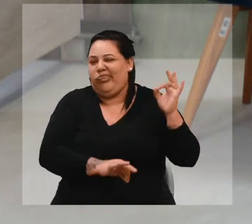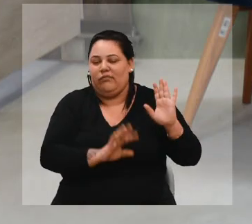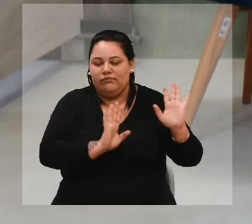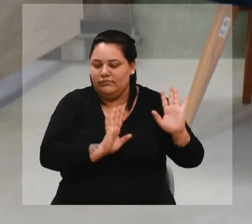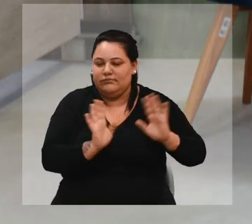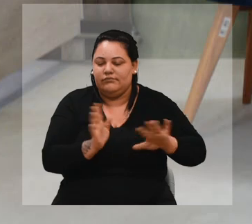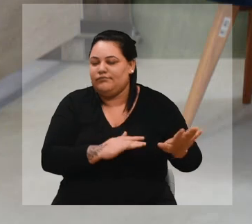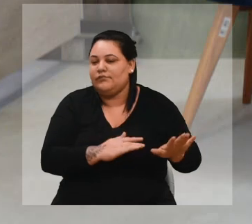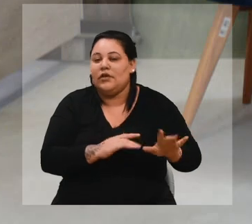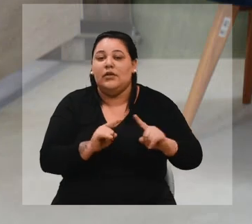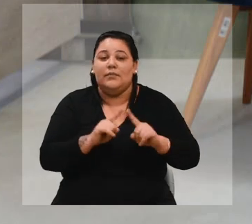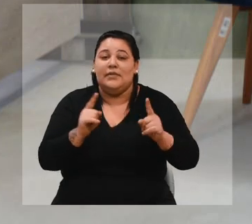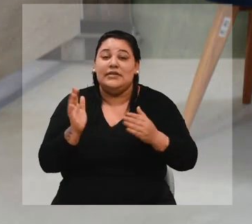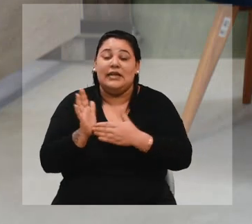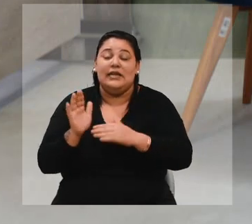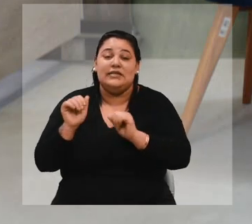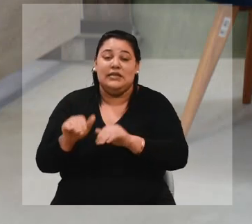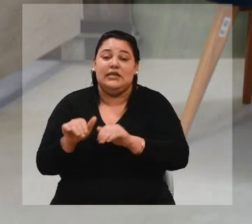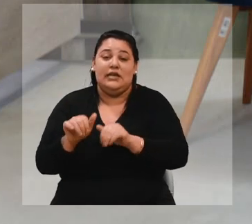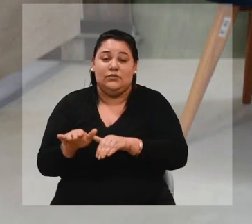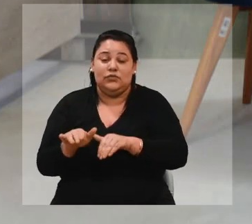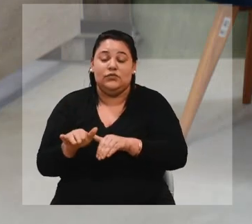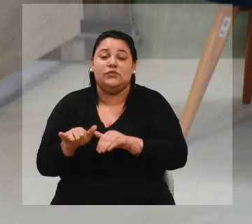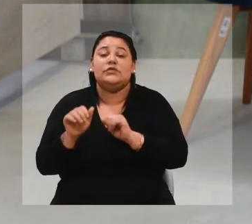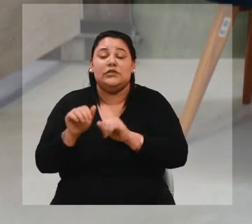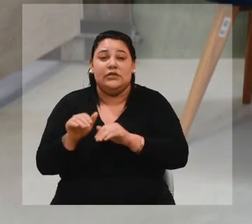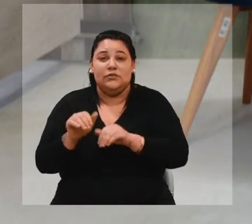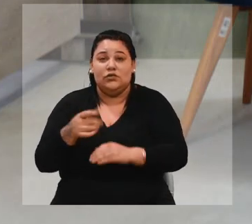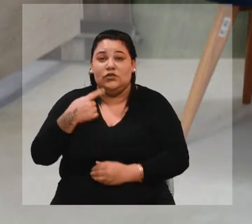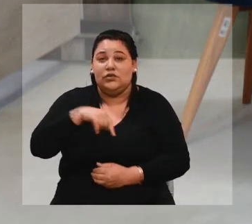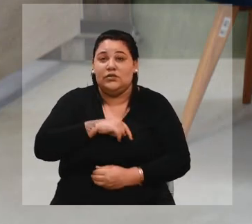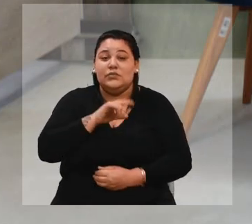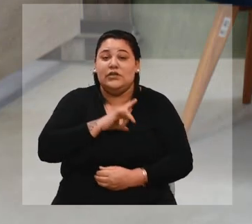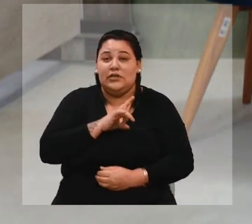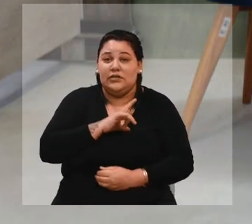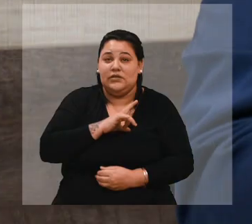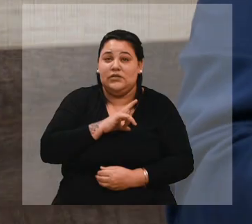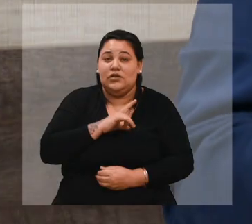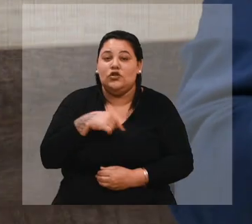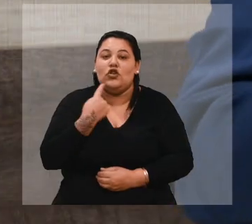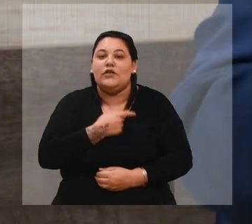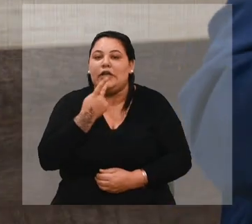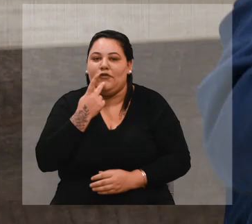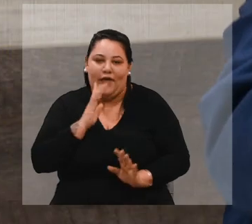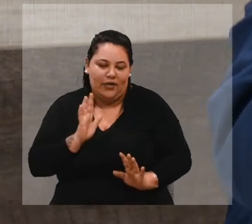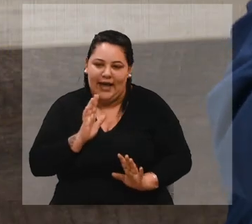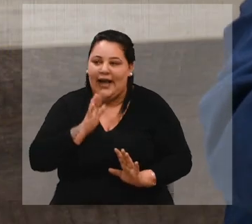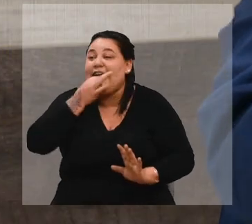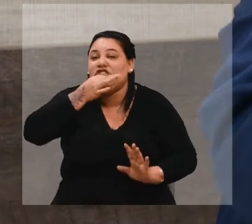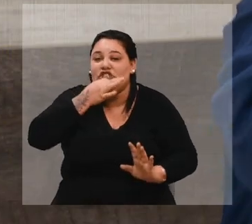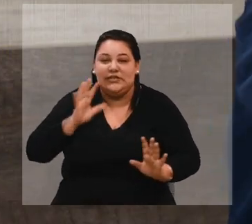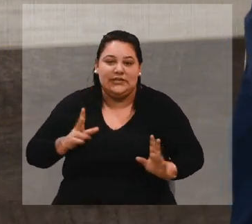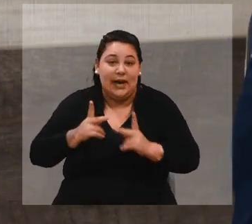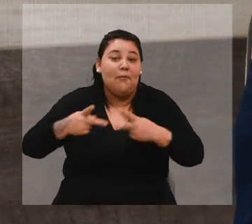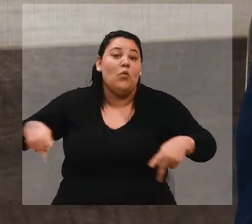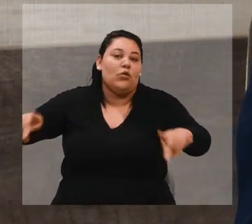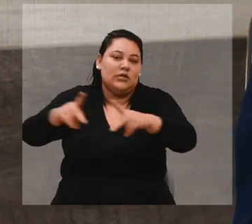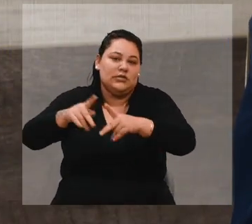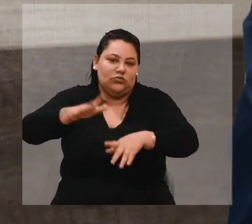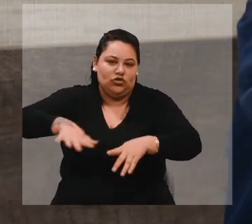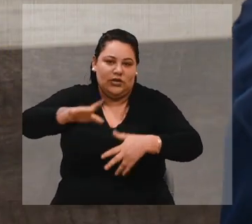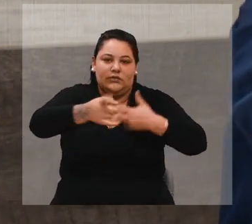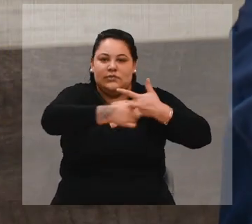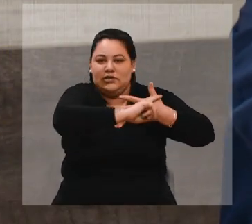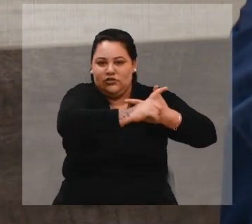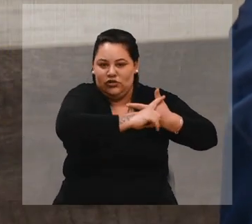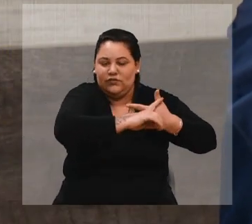mas enfim, até setembro, né, setembro, nós vamos definir, quando eu digo Caxias do Sul, claro, existe o Poder